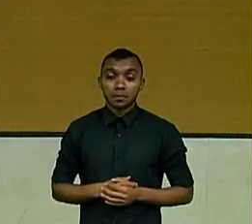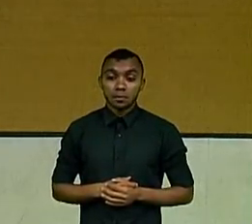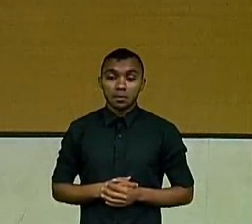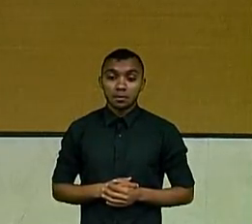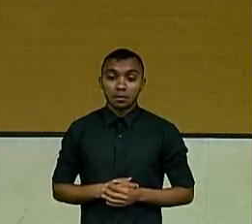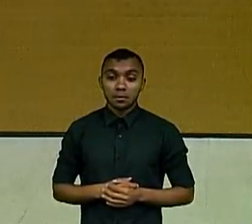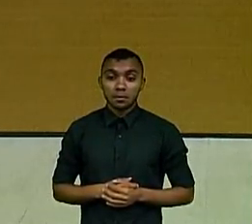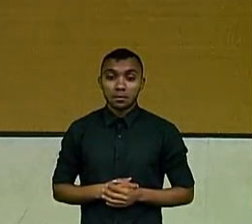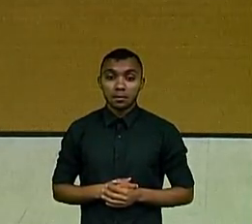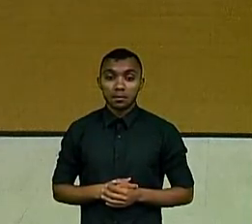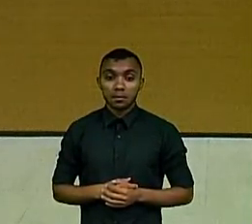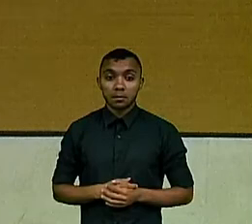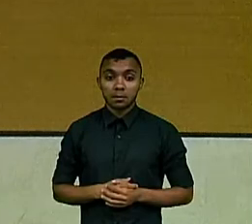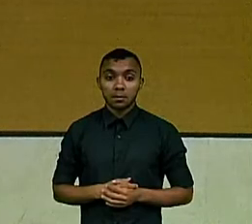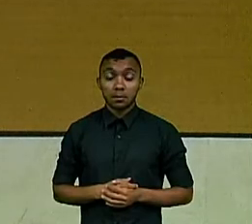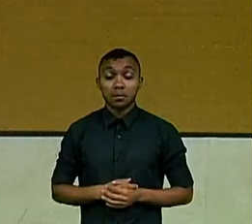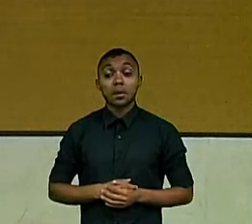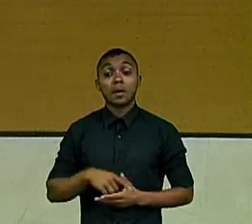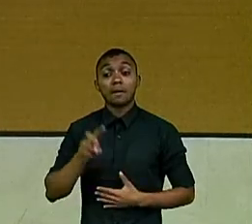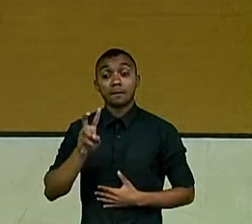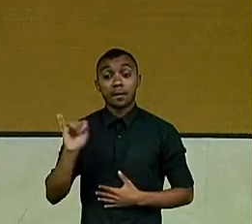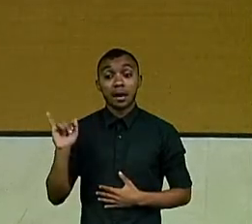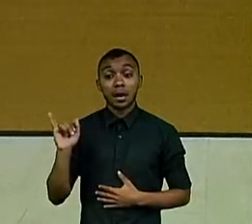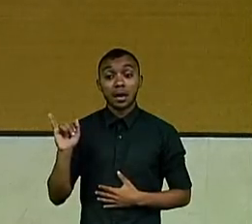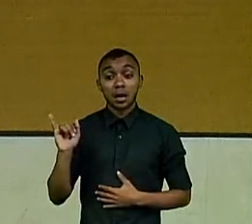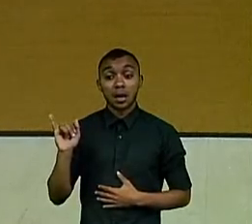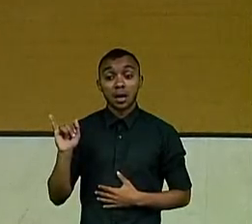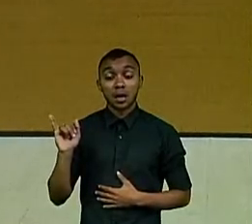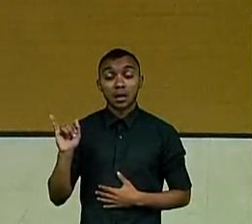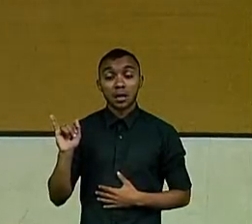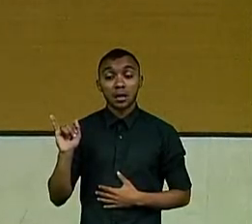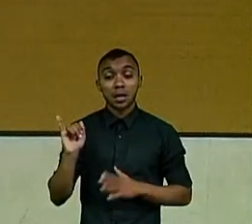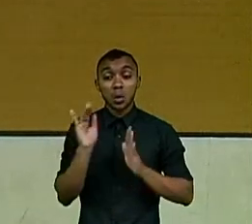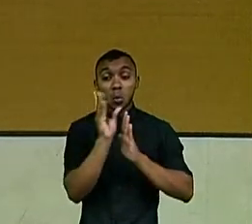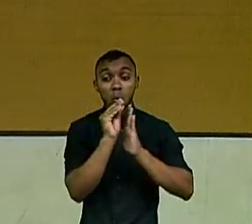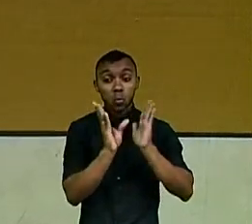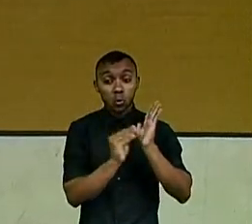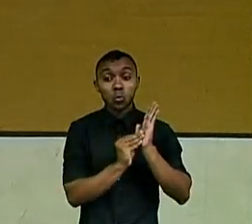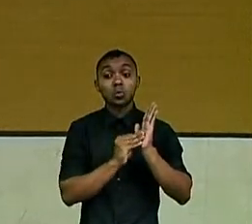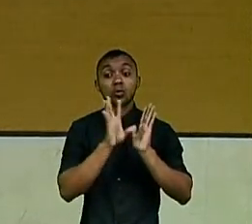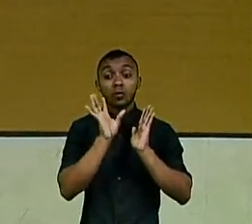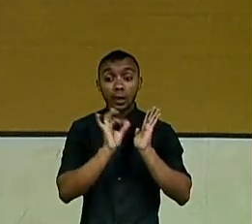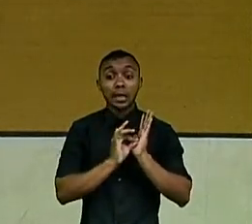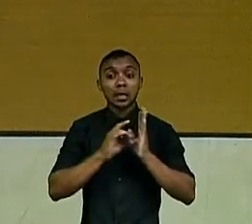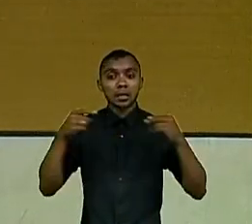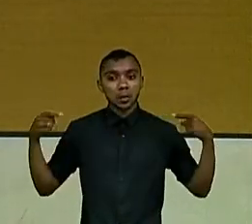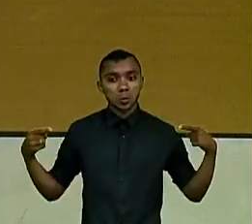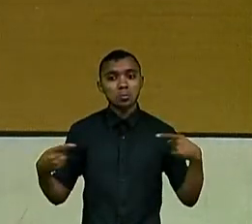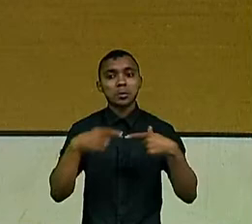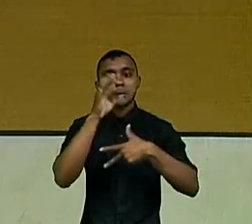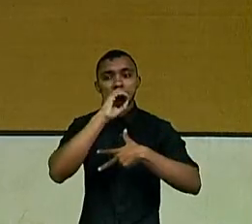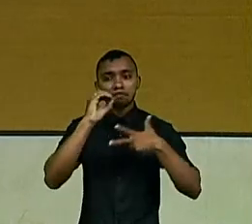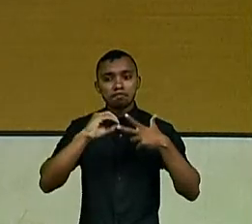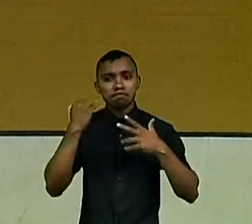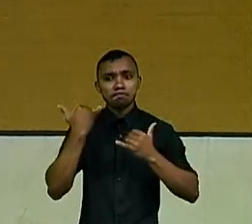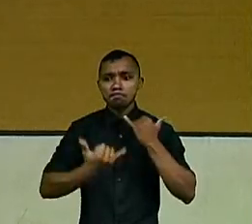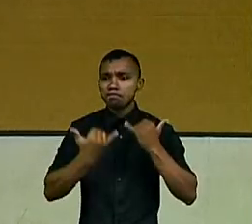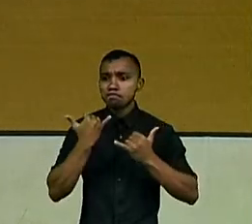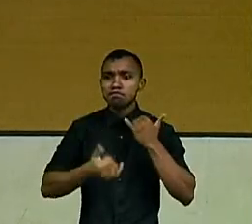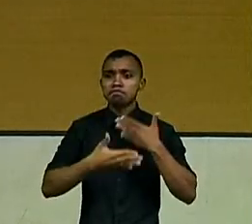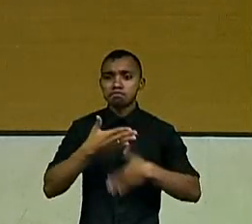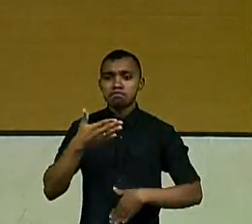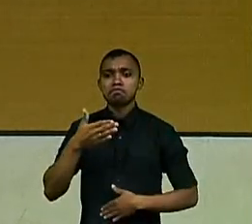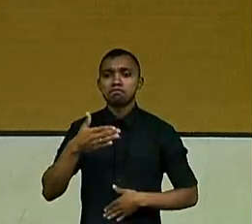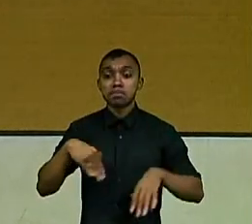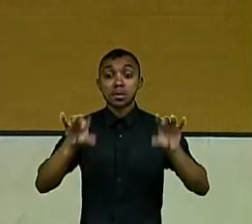estatisticamente cai né preciosa da prova de vocês ok então